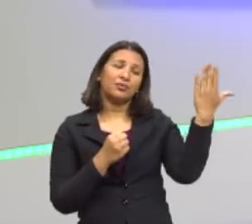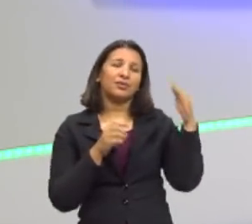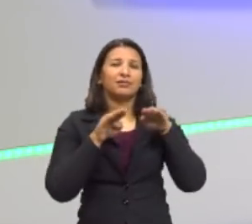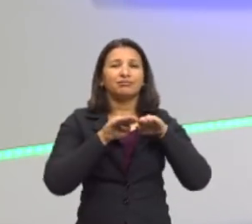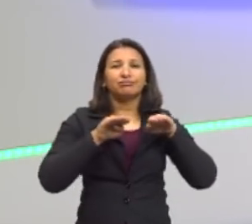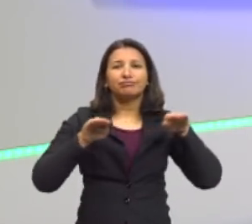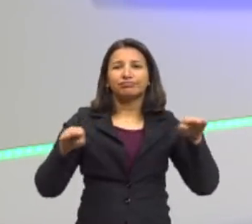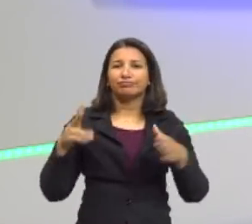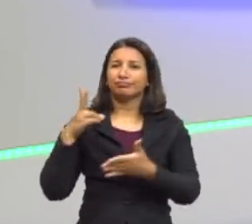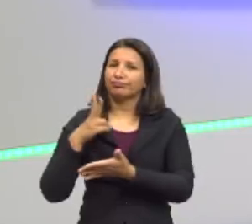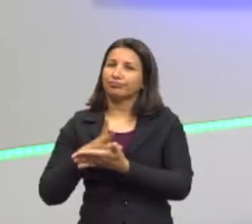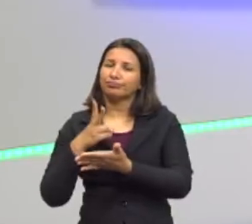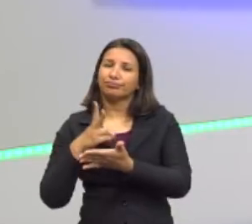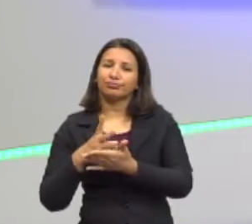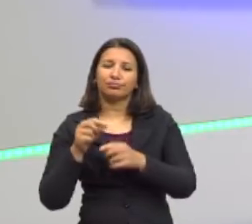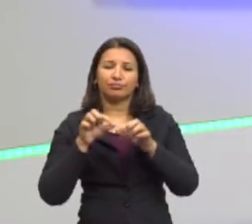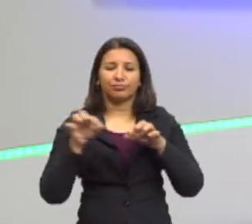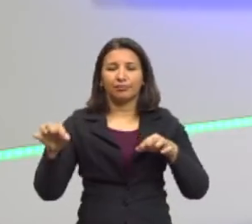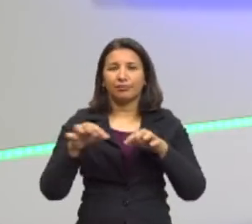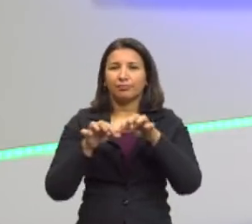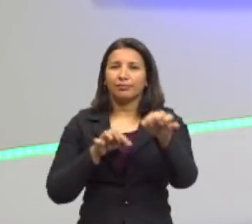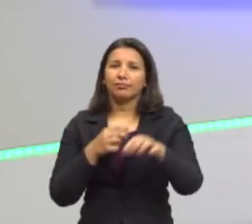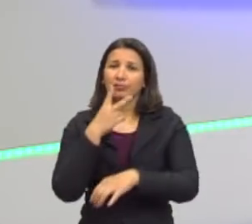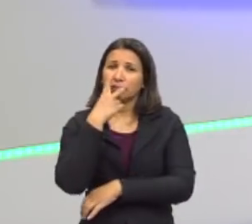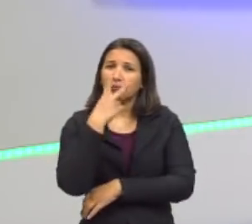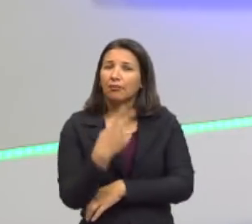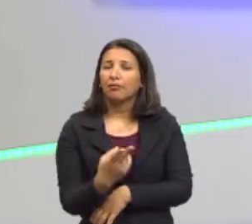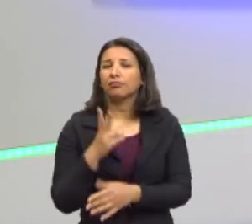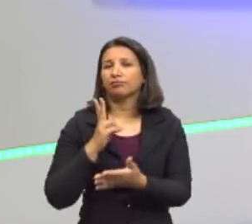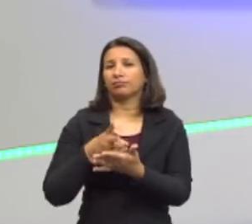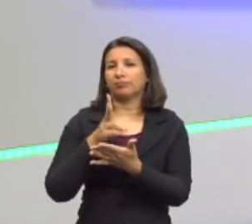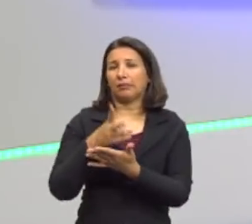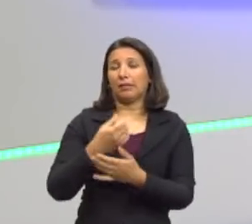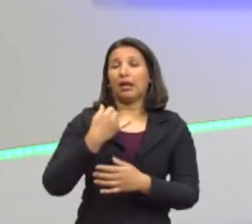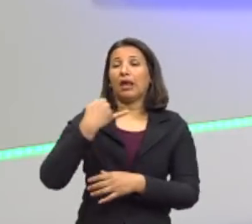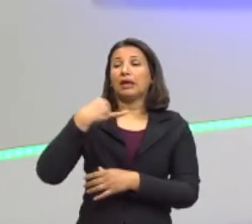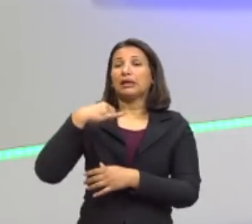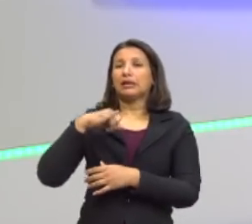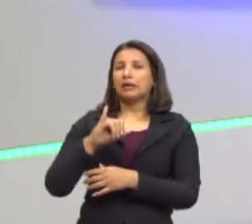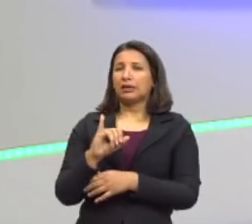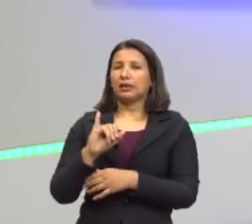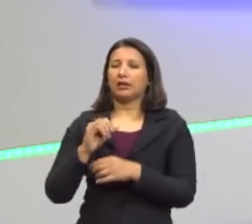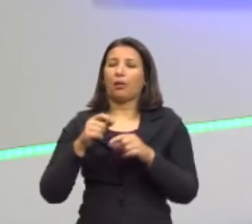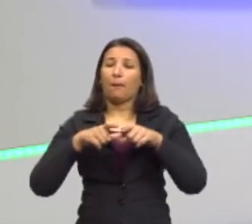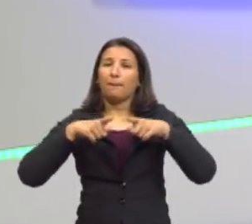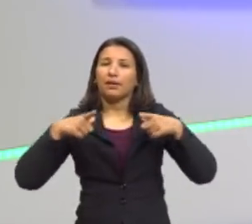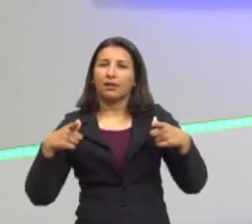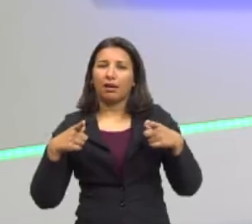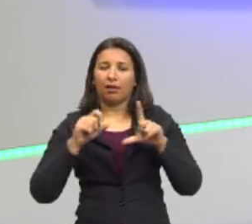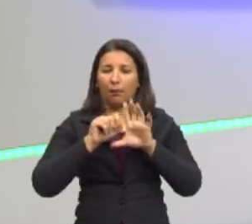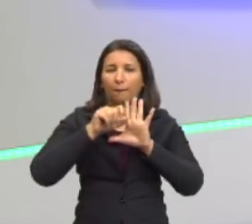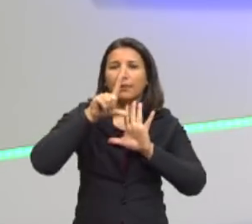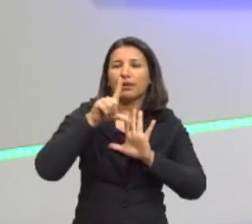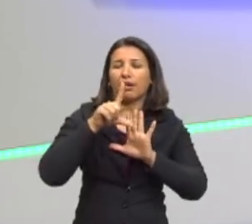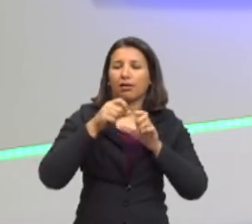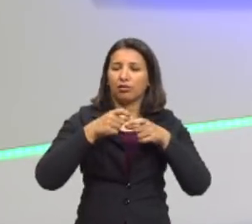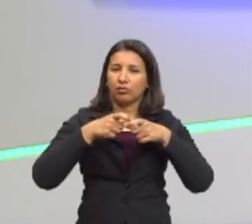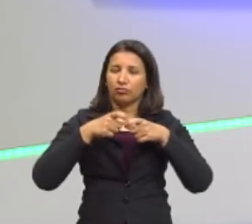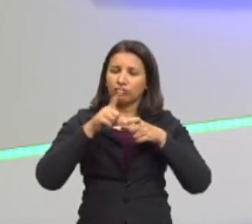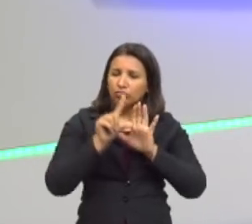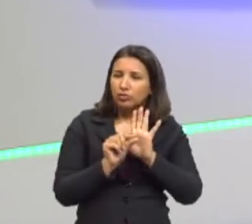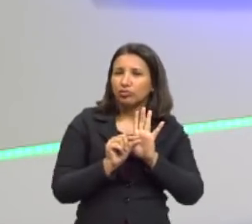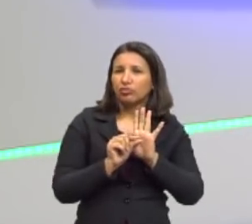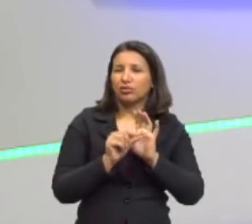imagem. Então, não, esses espelhos que aumentam e diminuem a imagem são espelhos